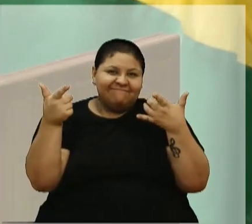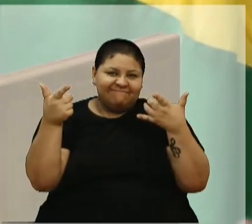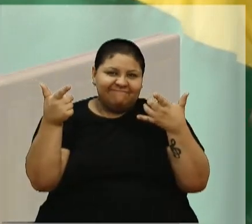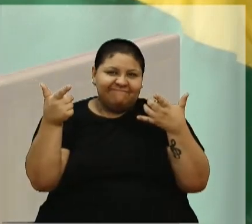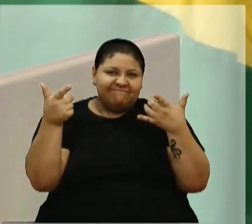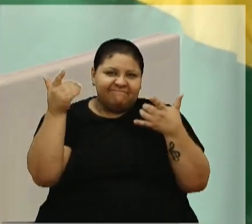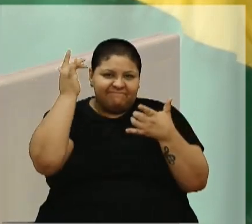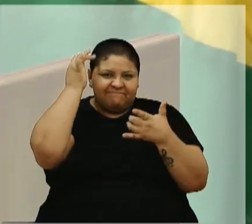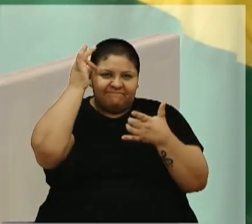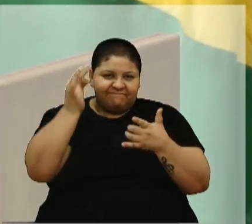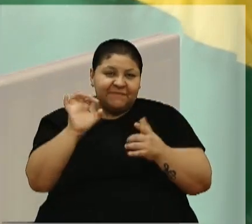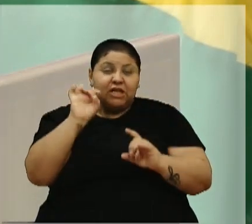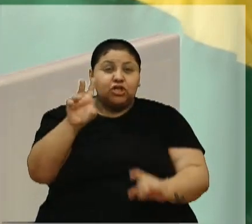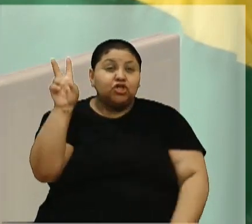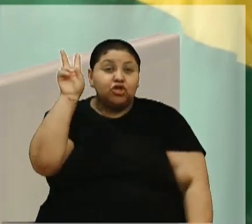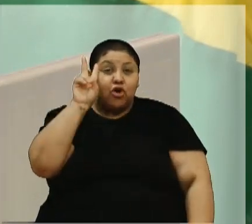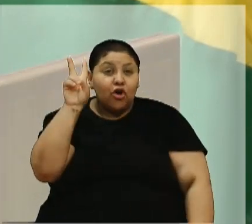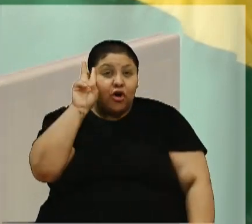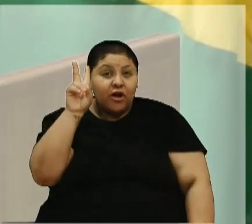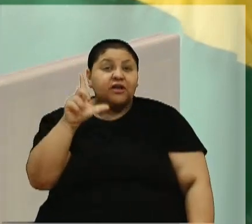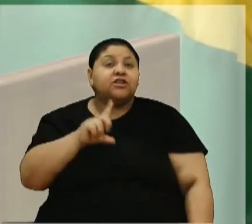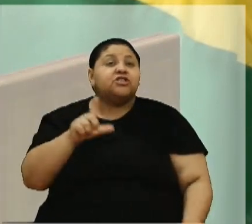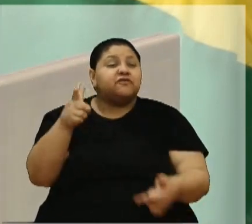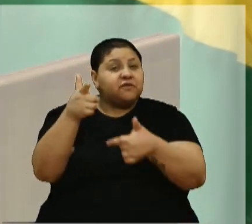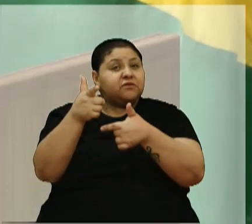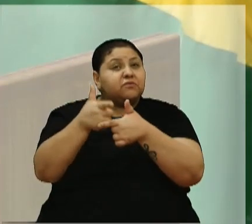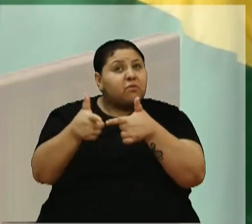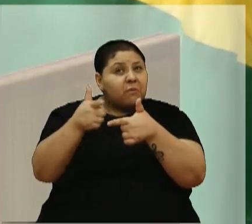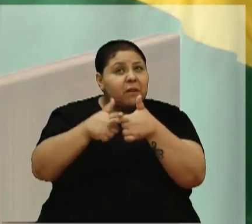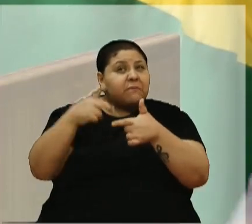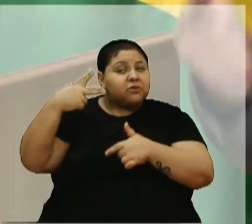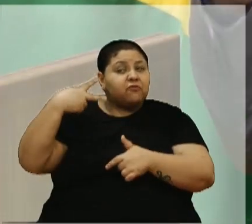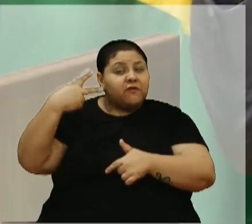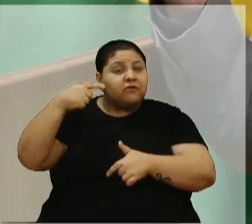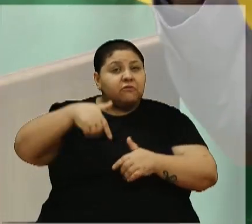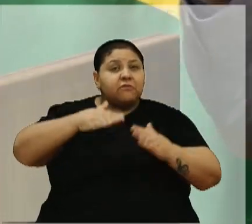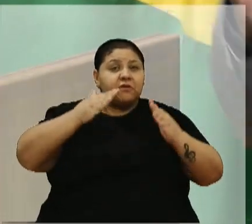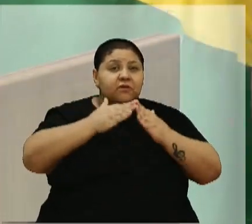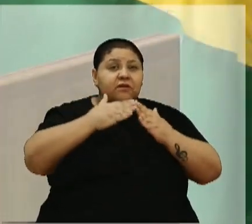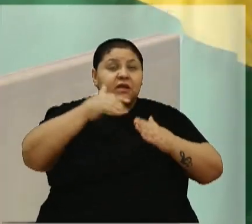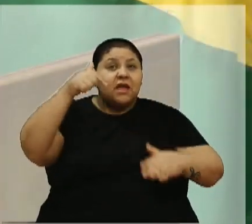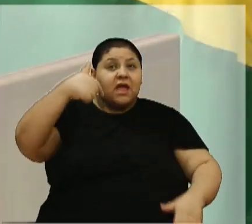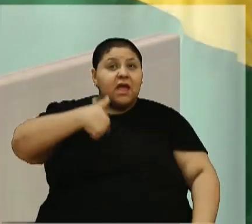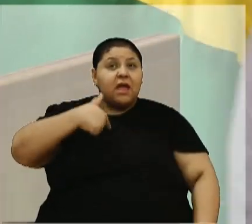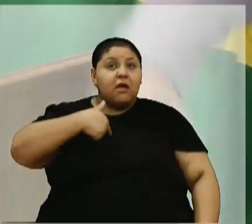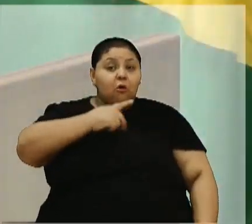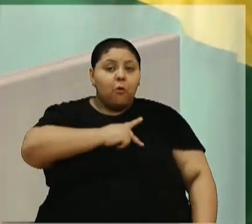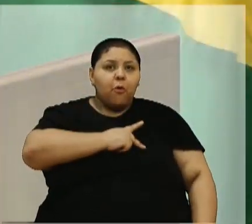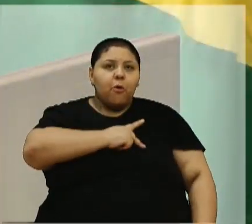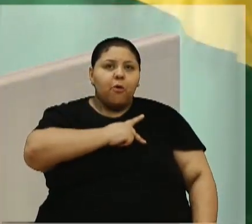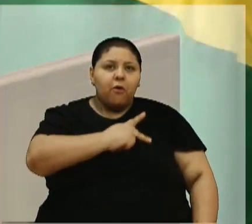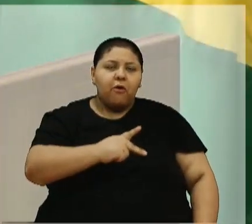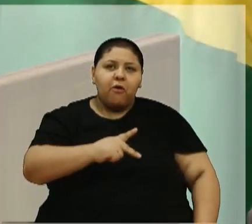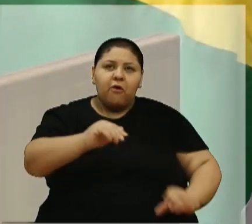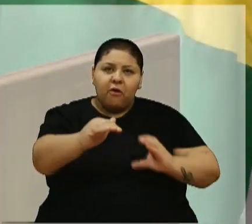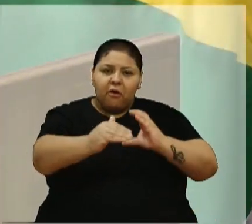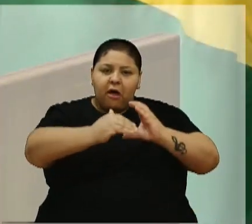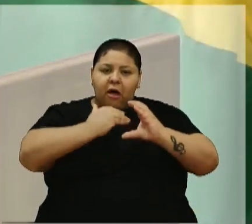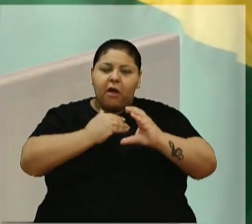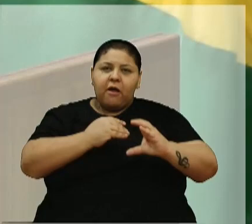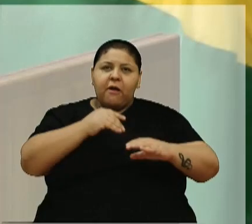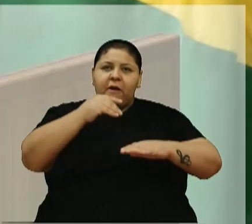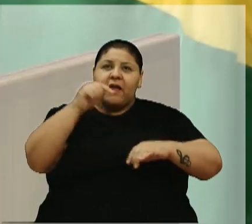Então, só quero recordar o senhor que nós tivemos um problema com o vereador nesta casa. Eu era presidente. Eu recebi mais de